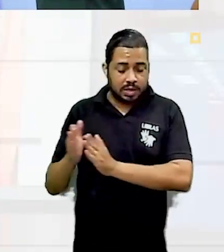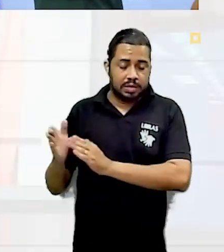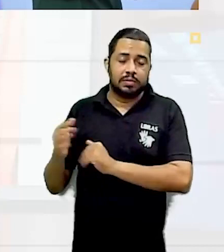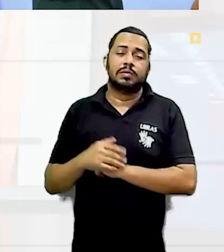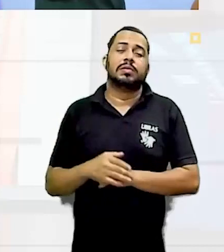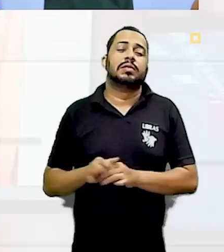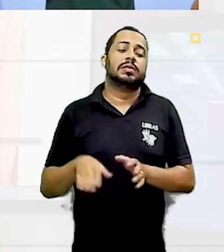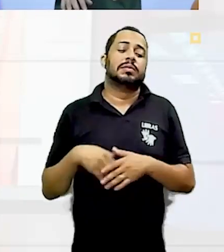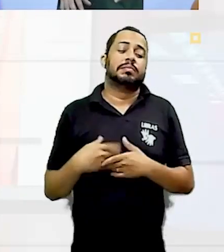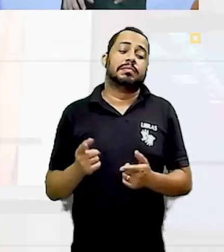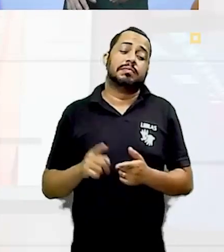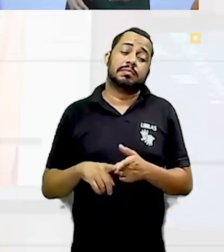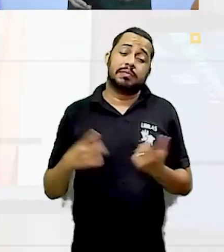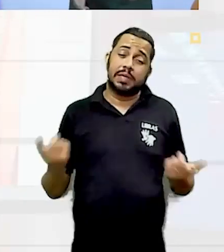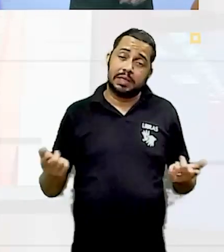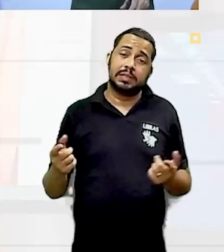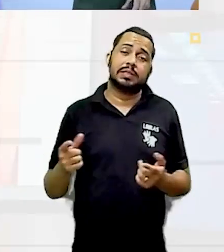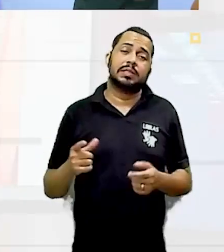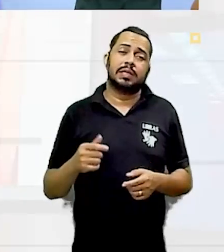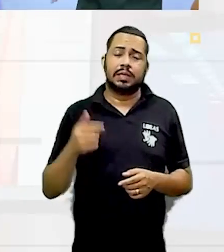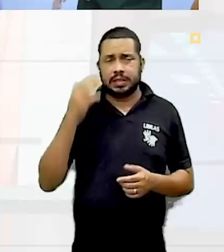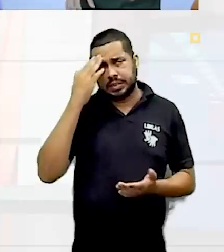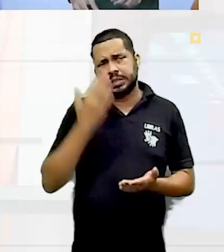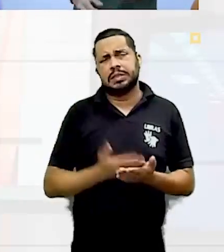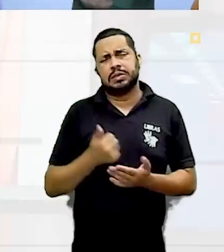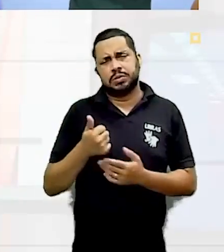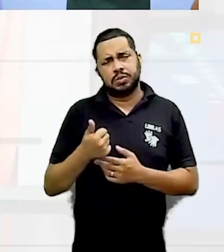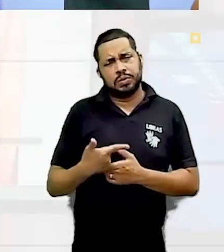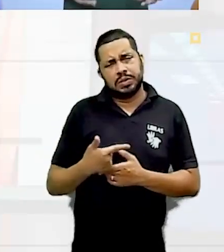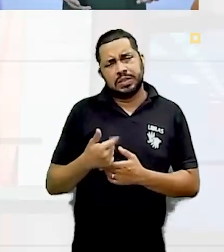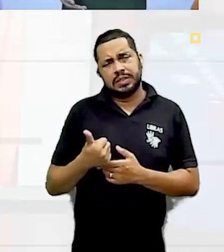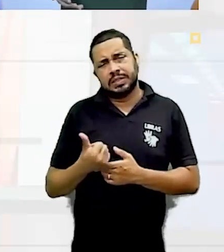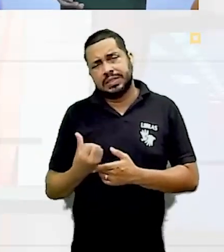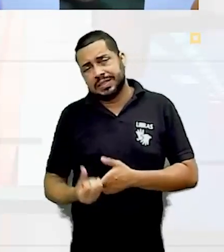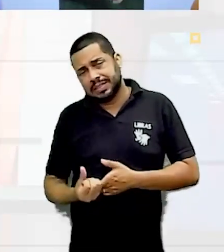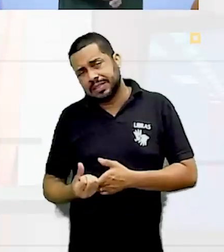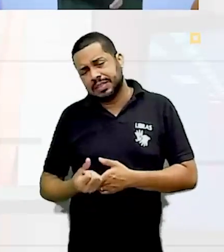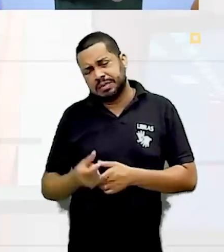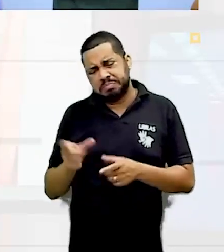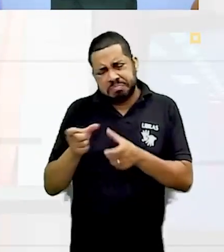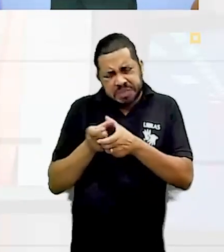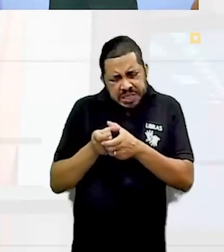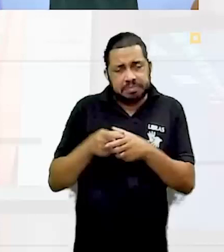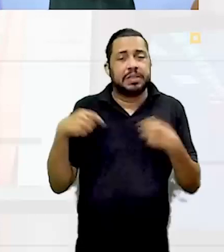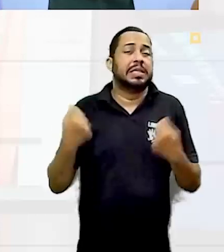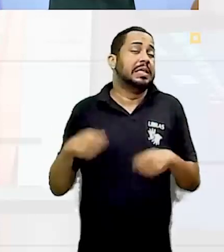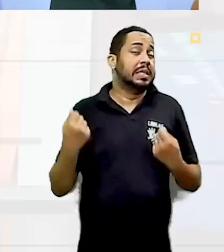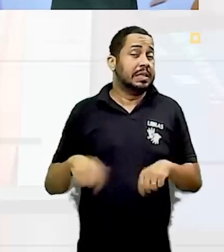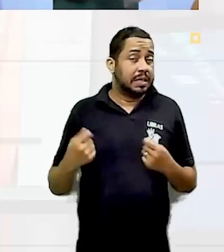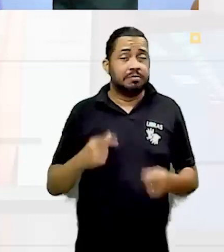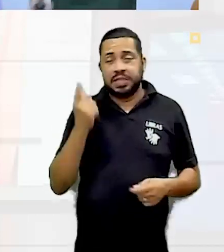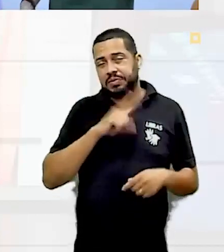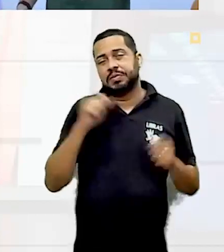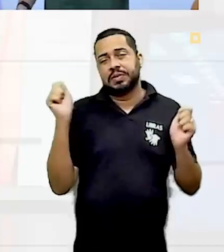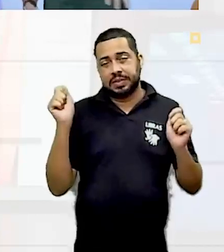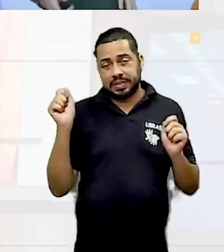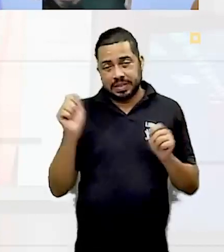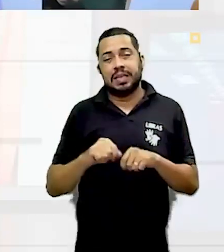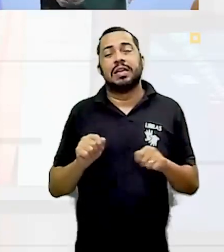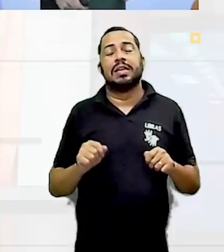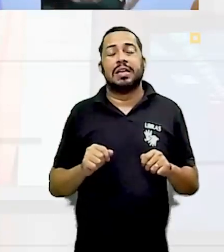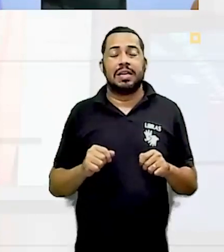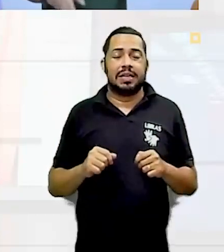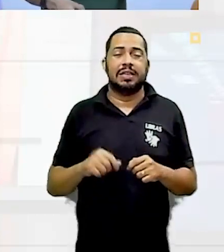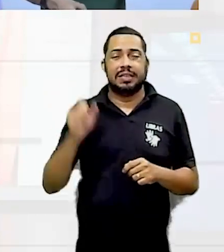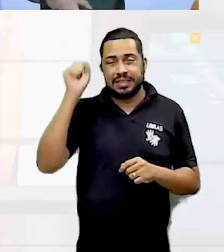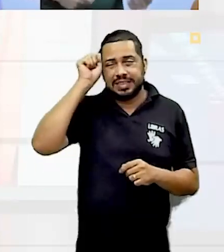segundo. Mas acredite que 12 a 16 seja o mínimo necessário para convencer a ideia de movimento, sem